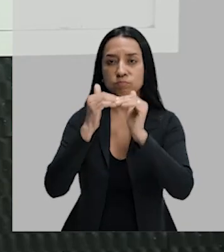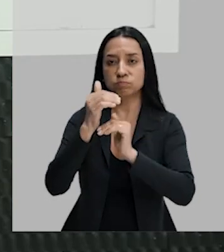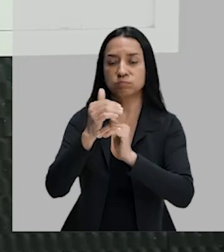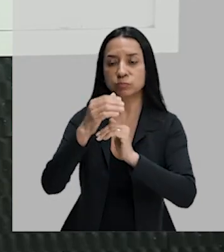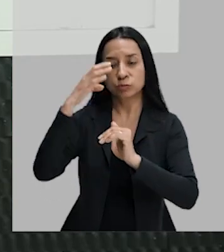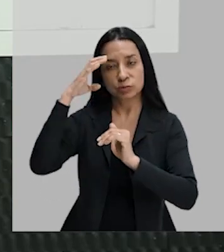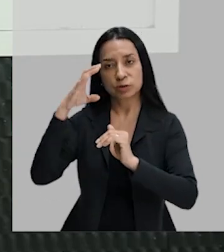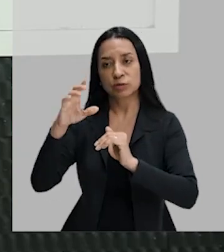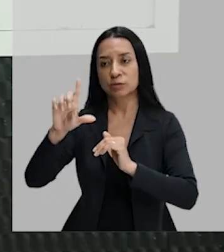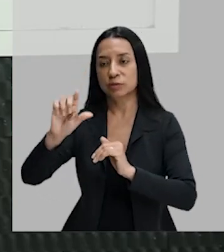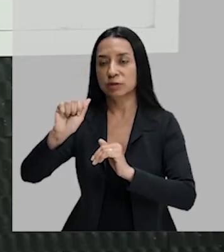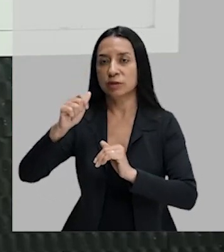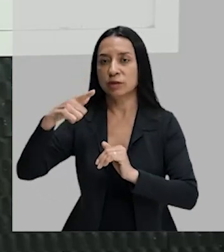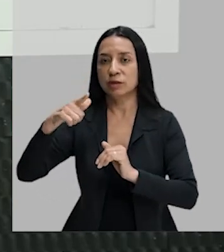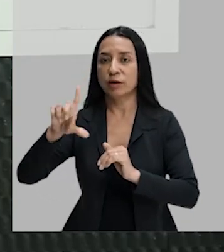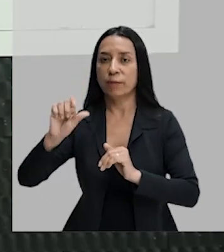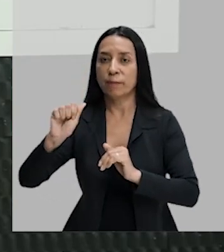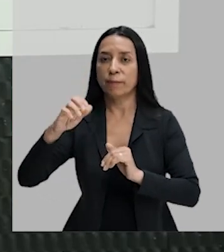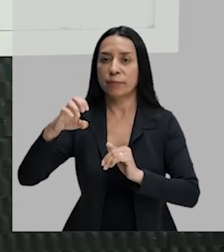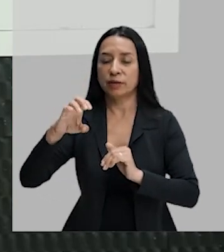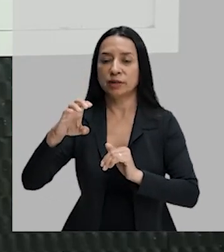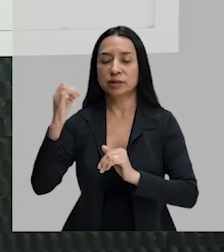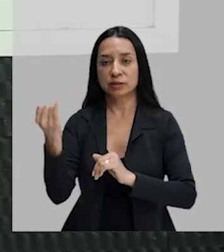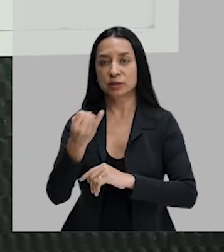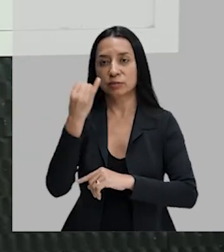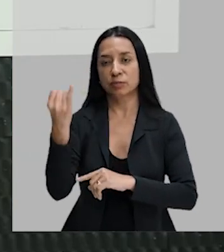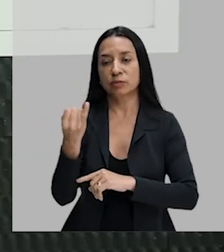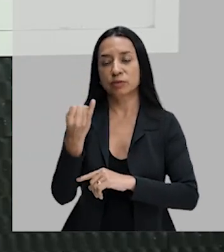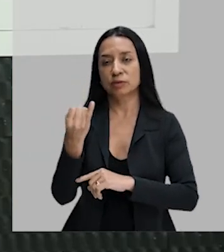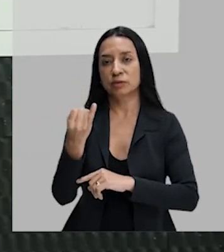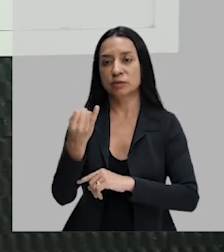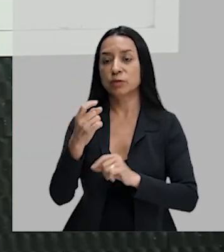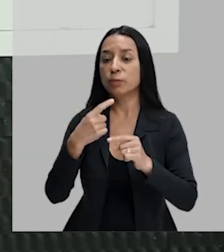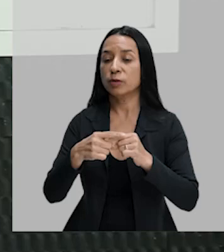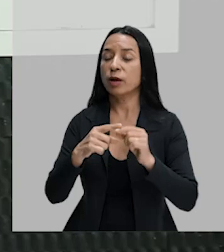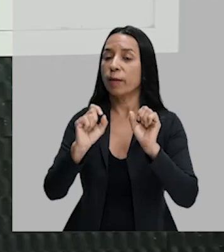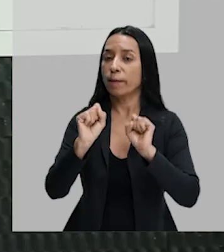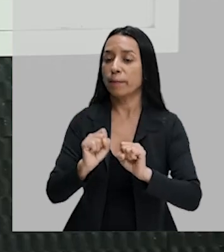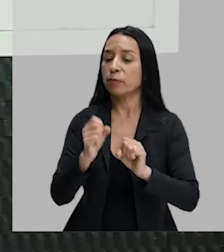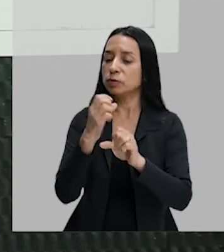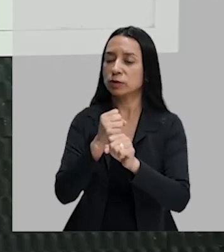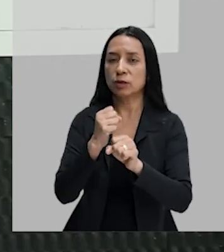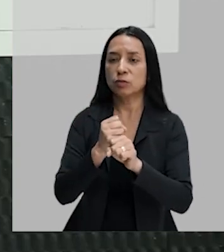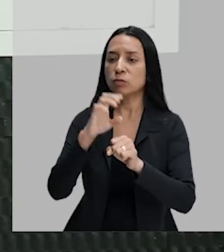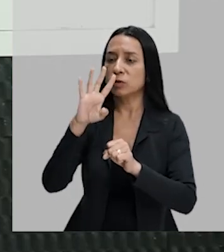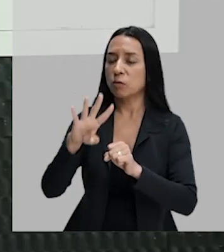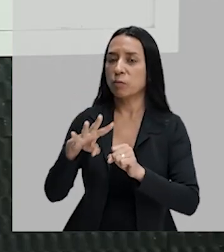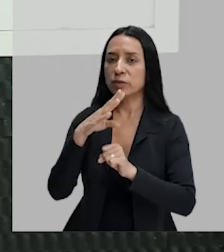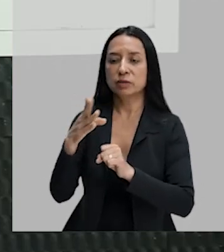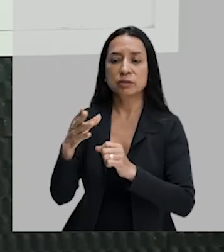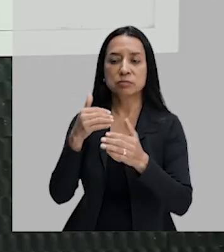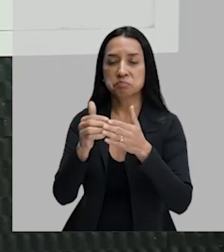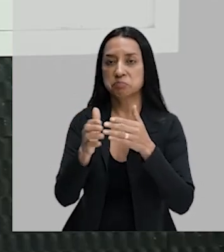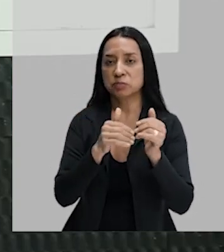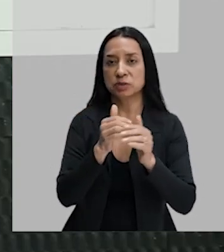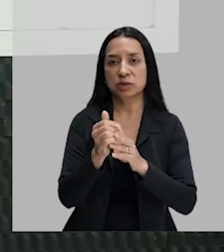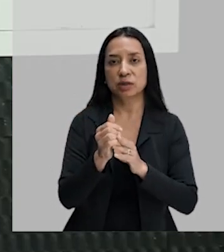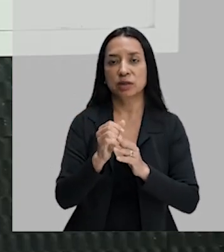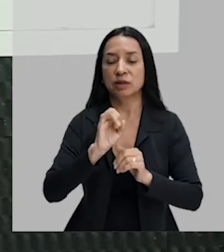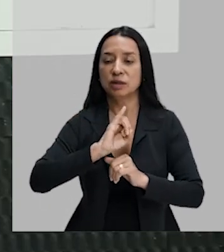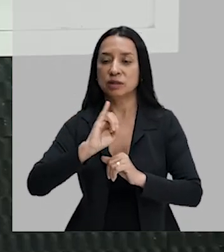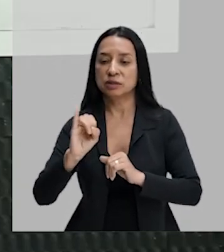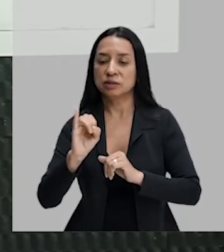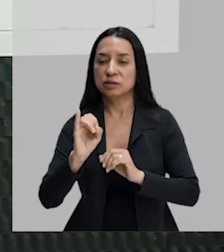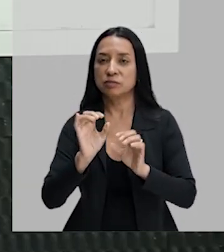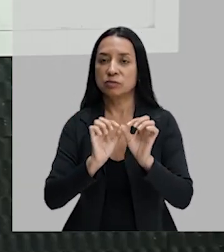teorema importante que ele permite que você calcula uma matriz de ordem que você quiser tá porque por exemplo isso aqui fosse uma ordem cinco